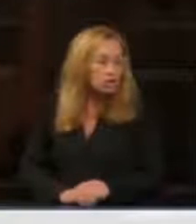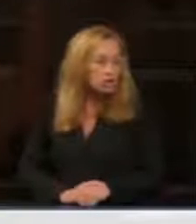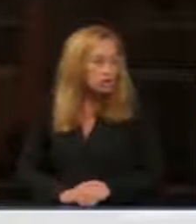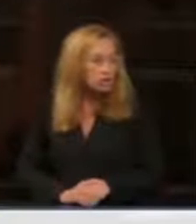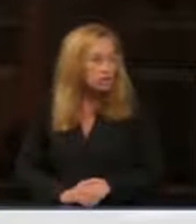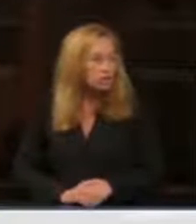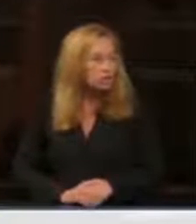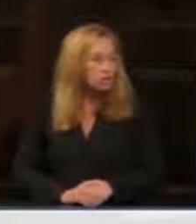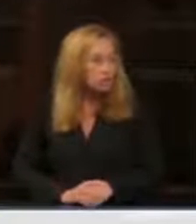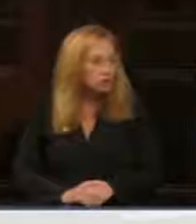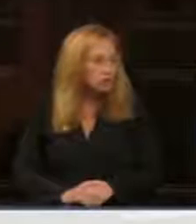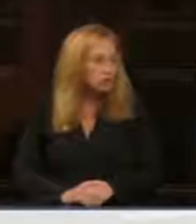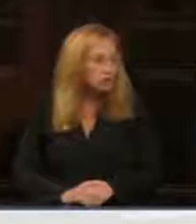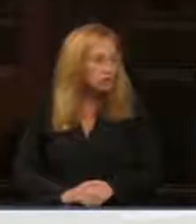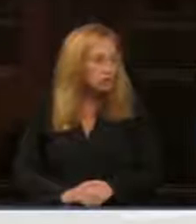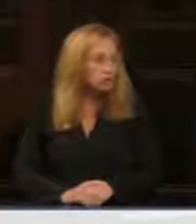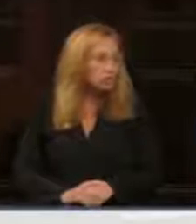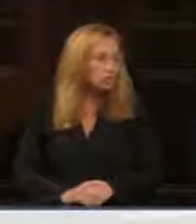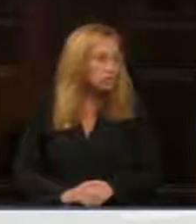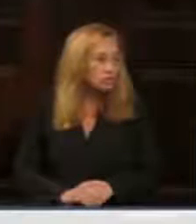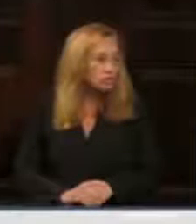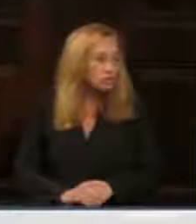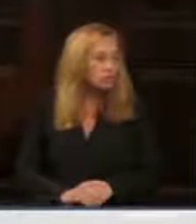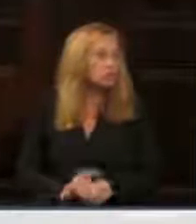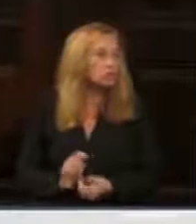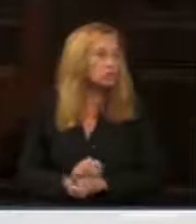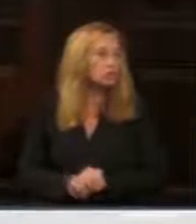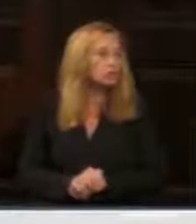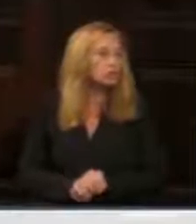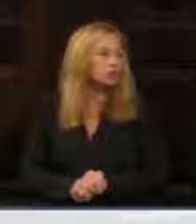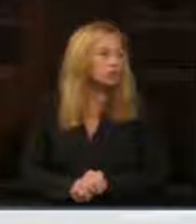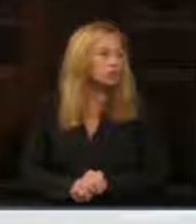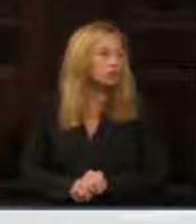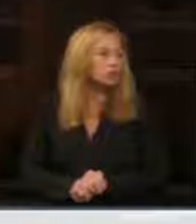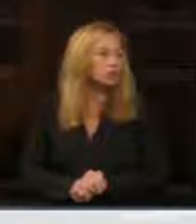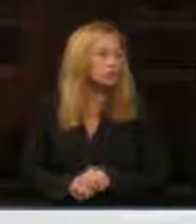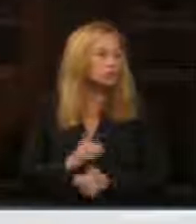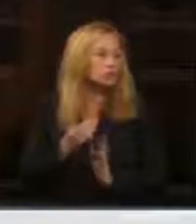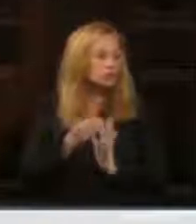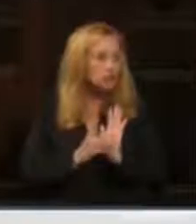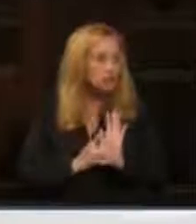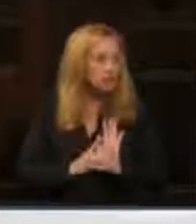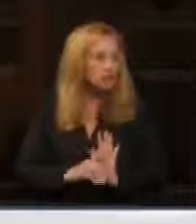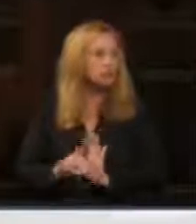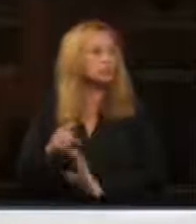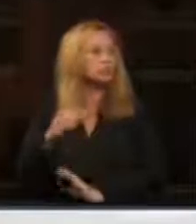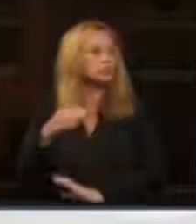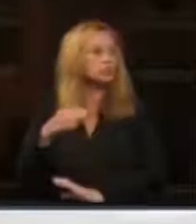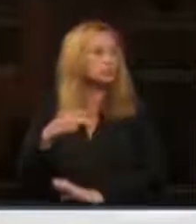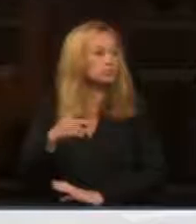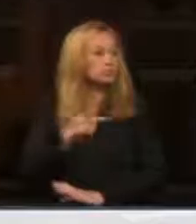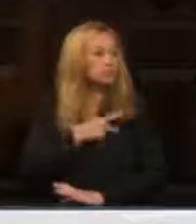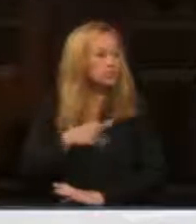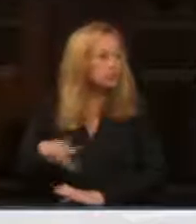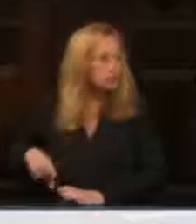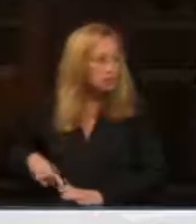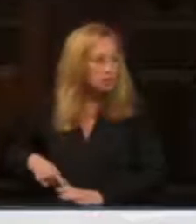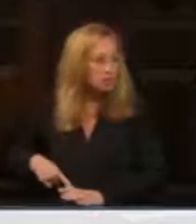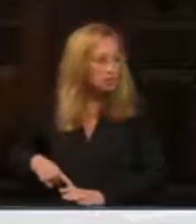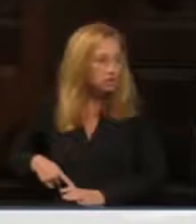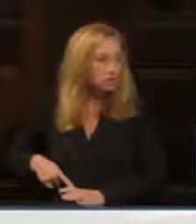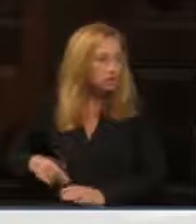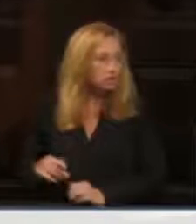pelo Moro em âmbito nacional, também o decreto do presidente trazendo aí